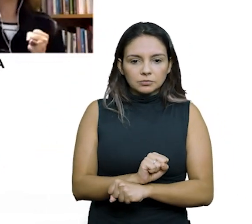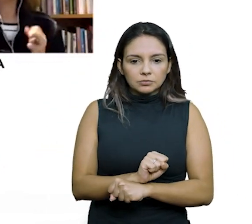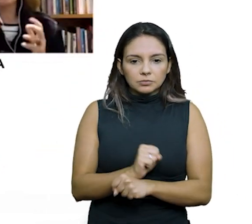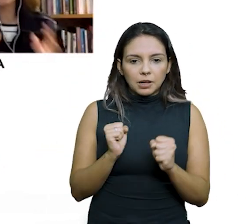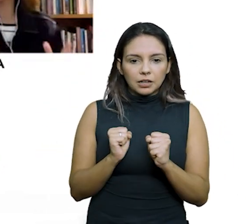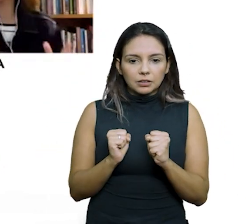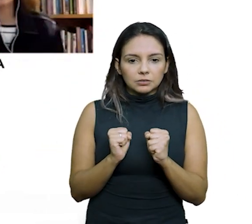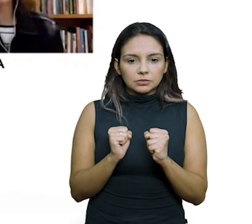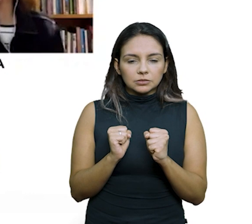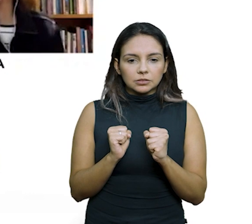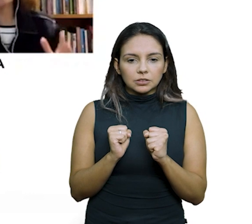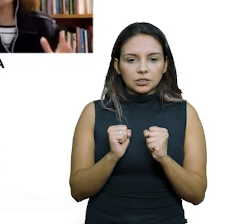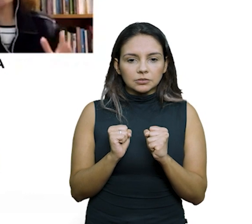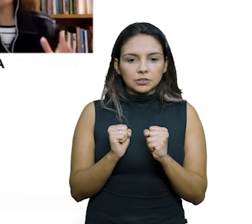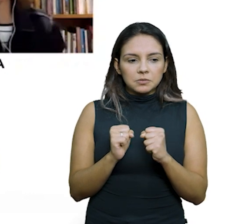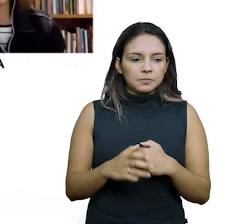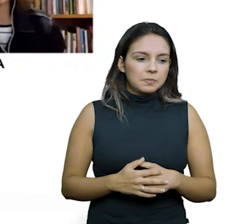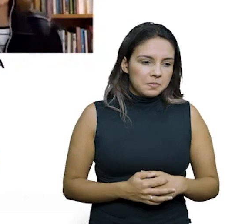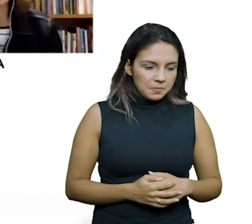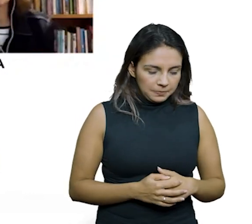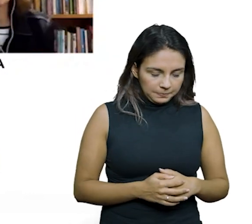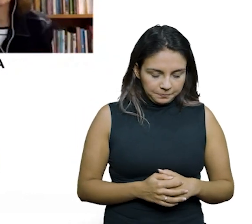medo trava mesmo.